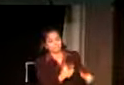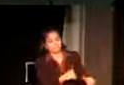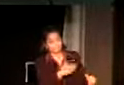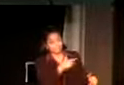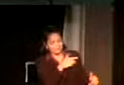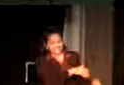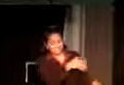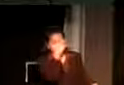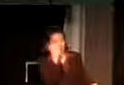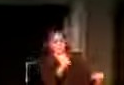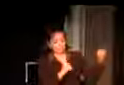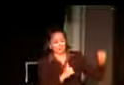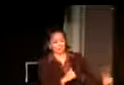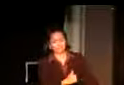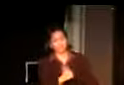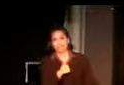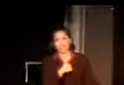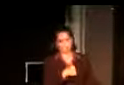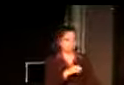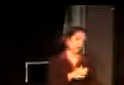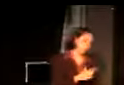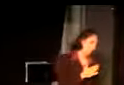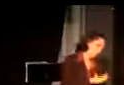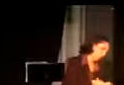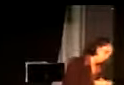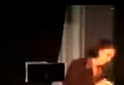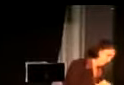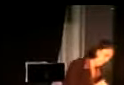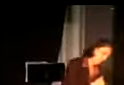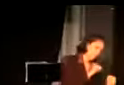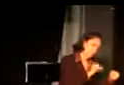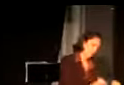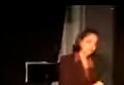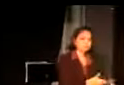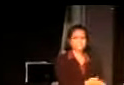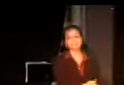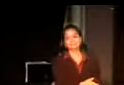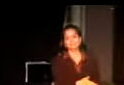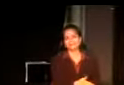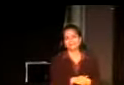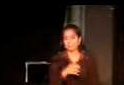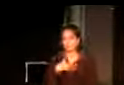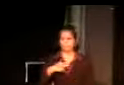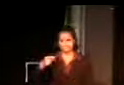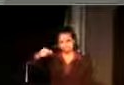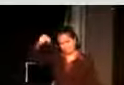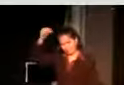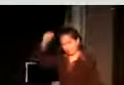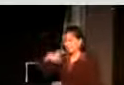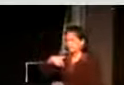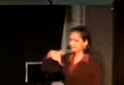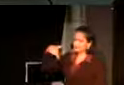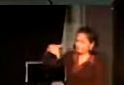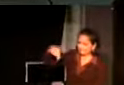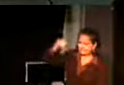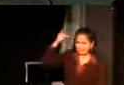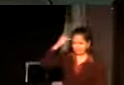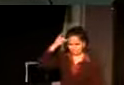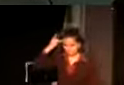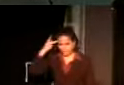me lembro de uma ocasião 1927 quando eu tava passando pela zona de meretrício ali no centro de São Paulo